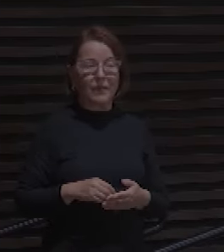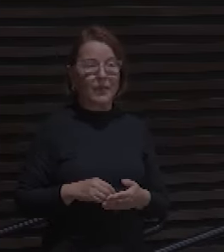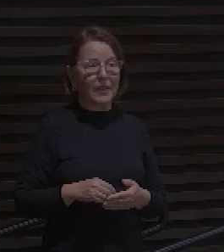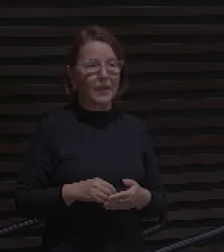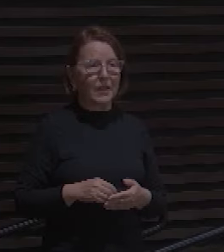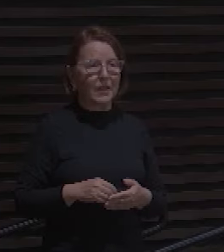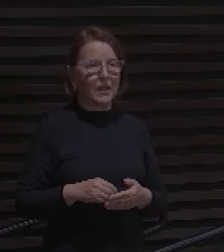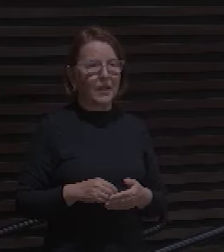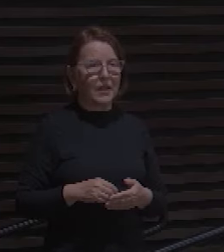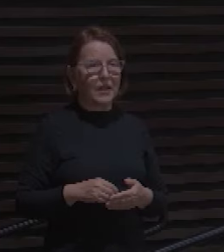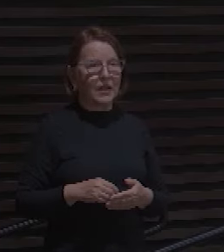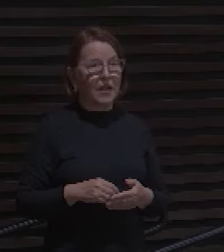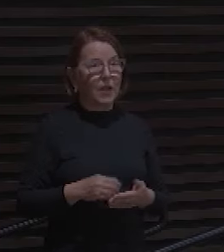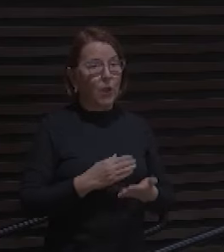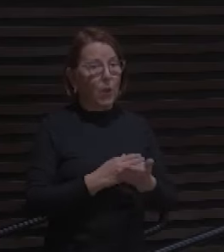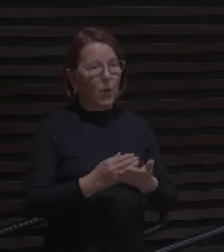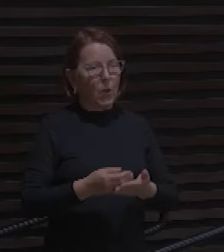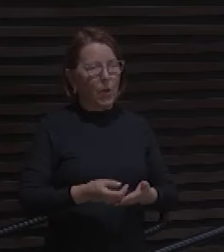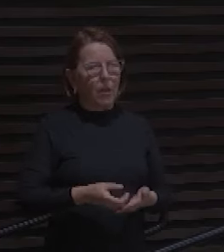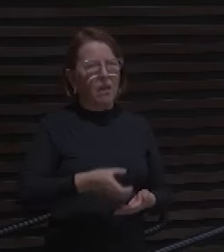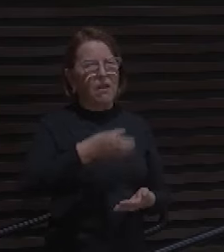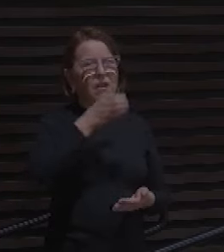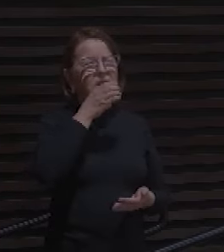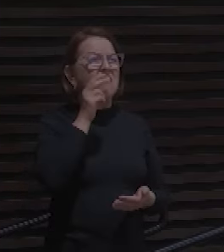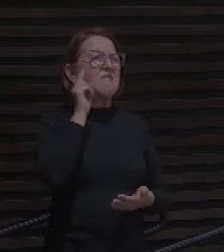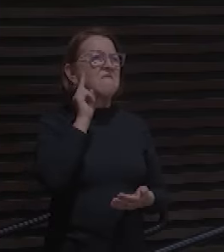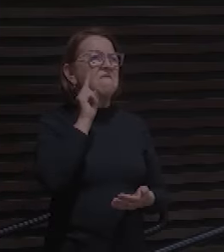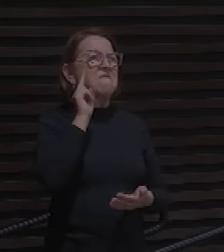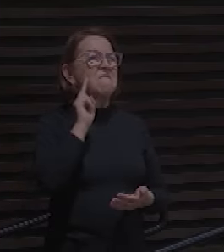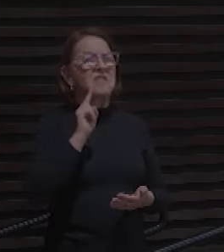extravagâncias, sem limite, para nada.